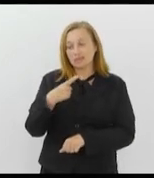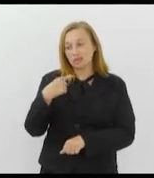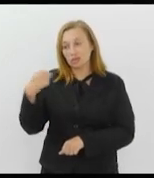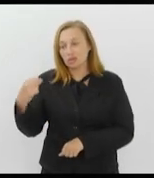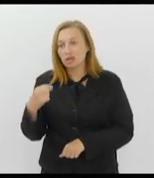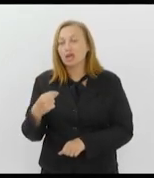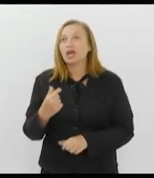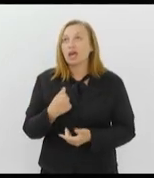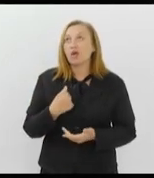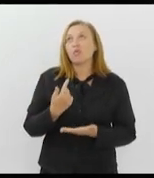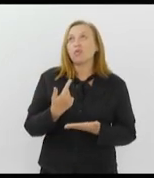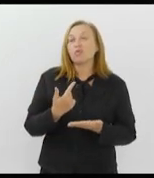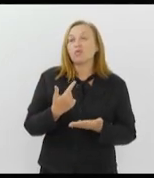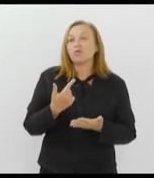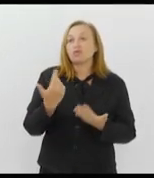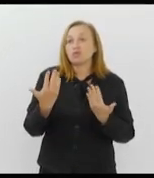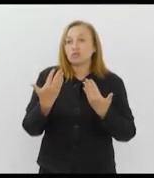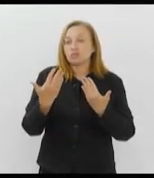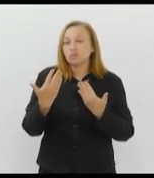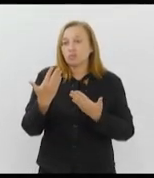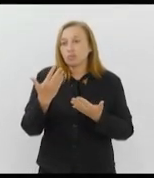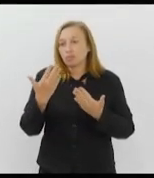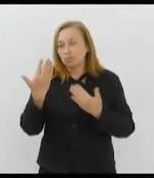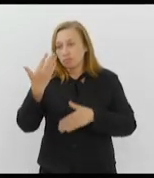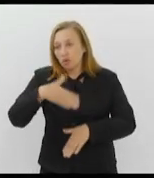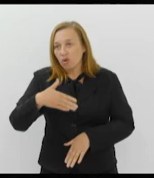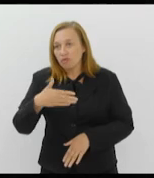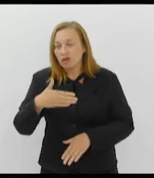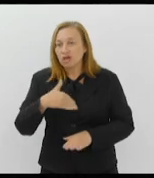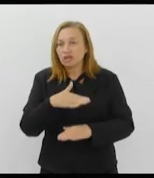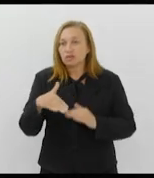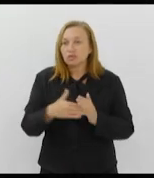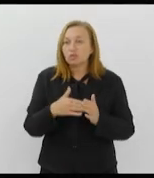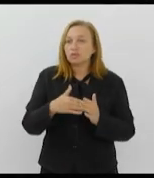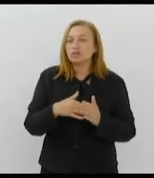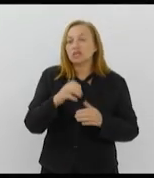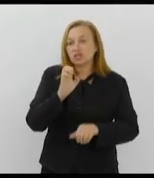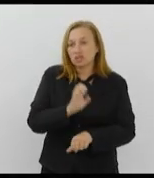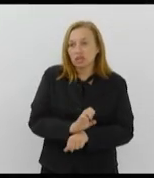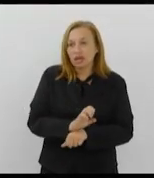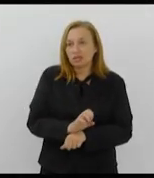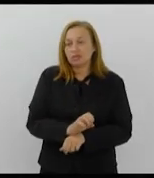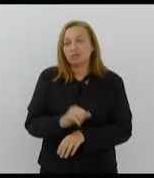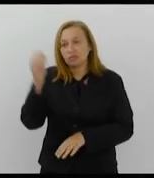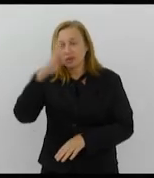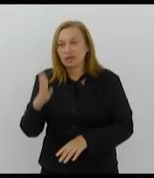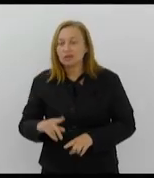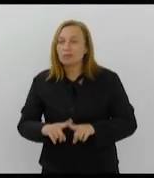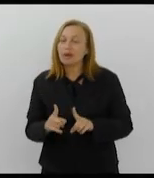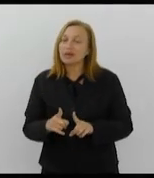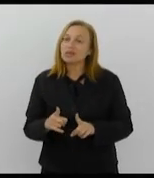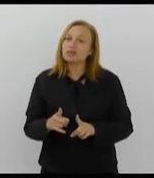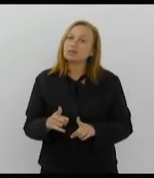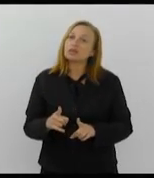todos, praticamente todos os estados do Brasil, fui aprovado em alguns estados, mas o Rio de Janeiro foi meu destino